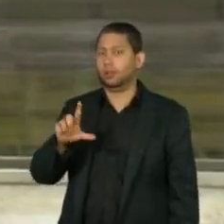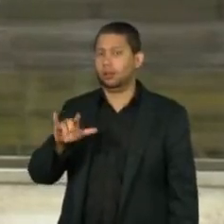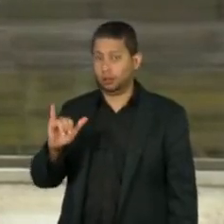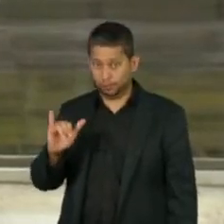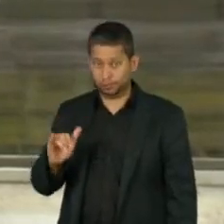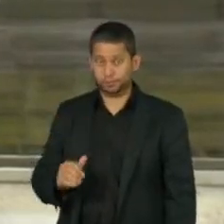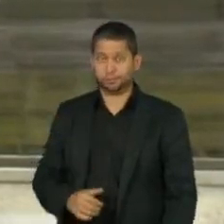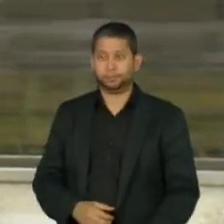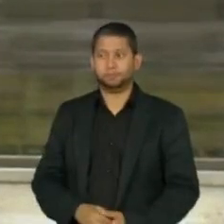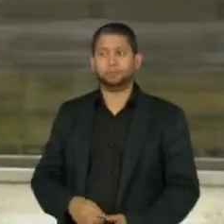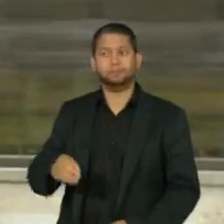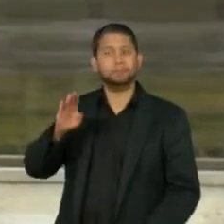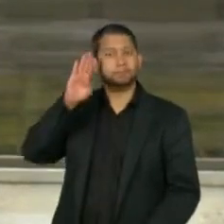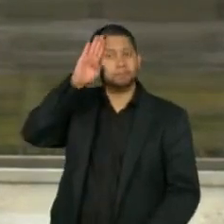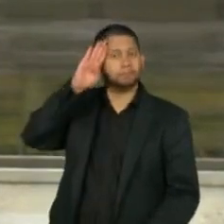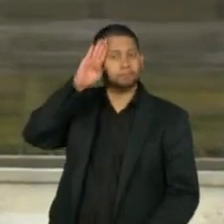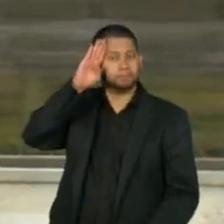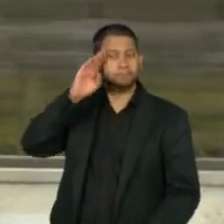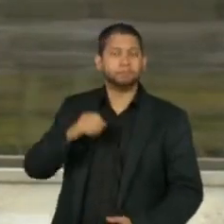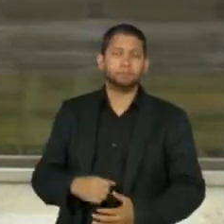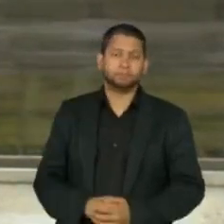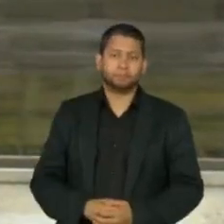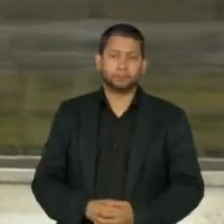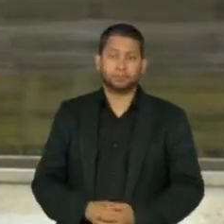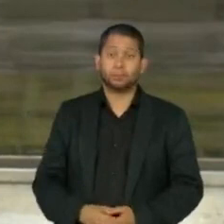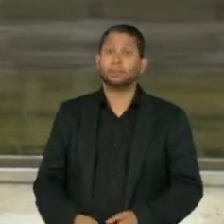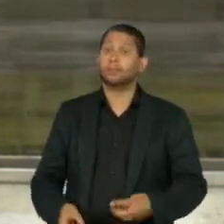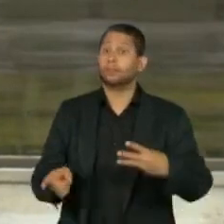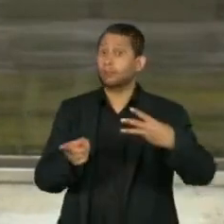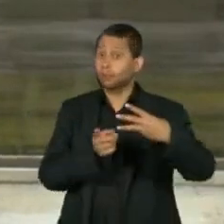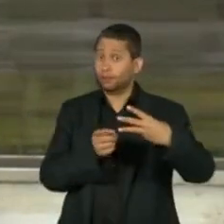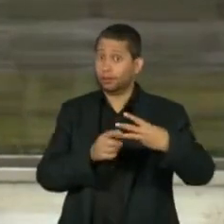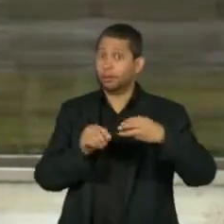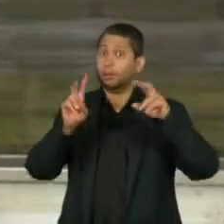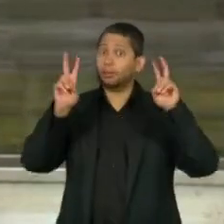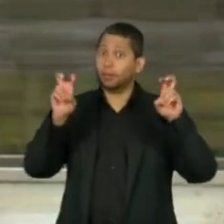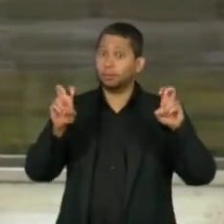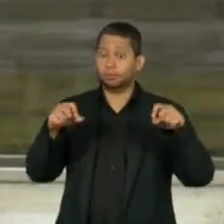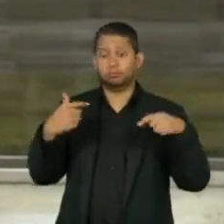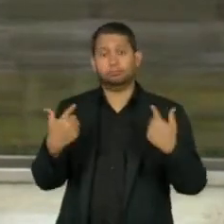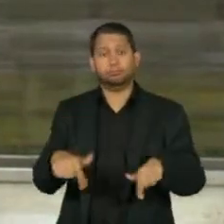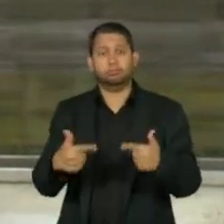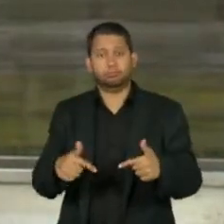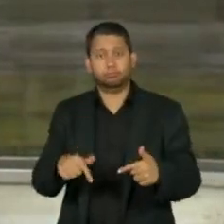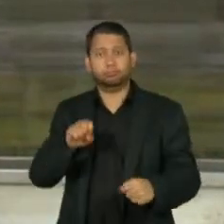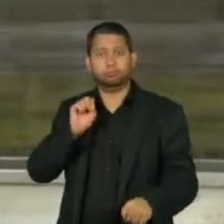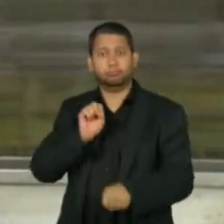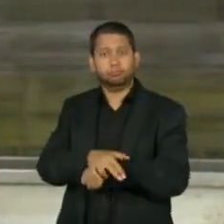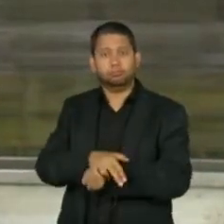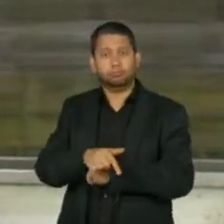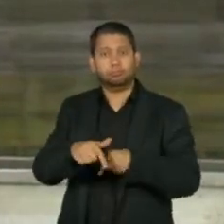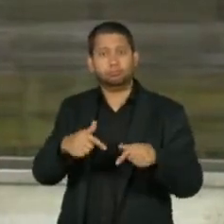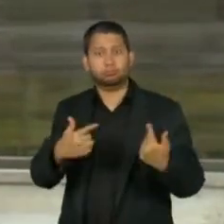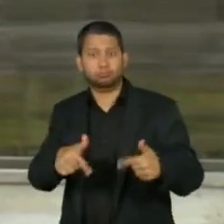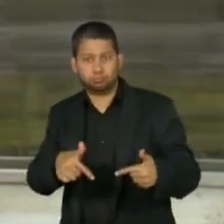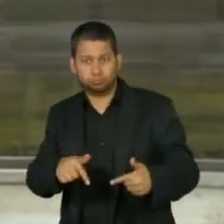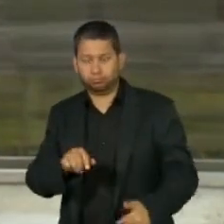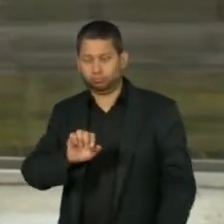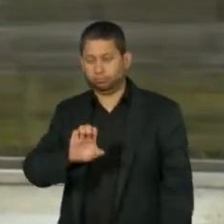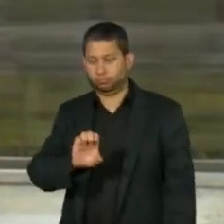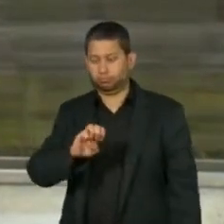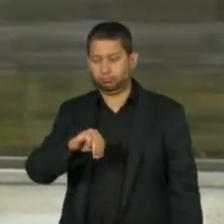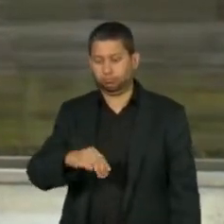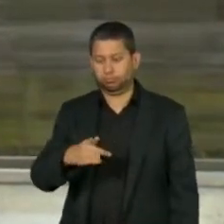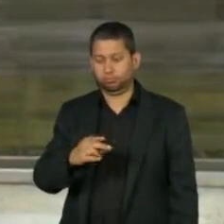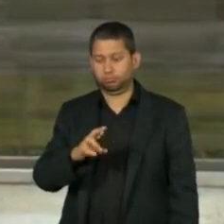Emprego. Esse é o terceiro tema da nossa coletiva de hoje. Tão importante, tão significativo, num país com perdas tão